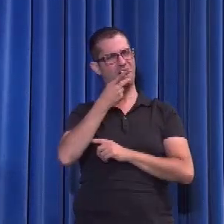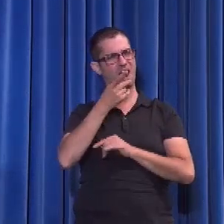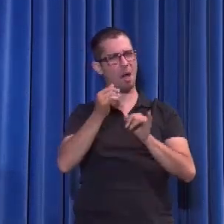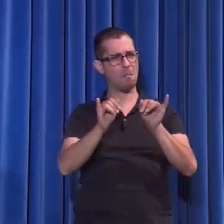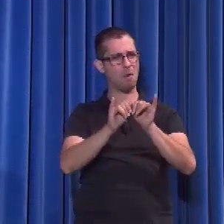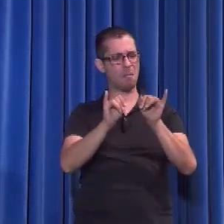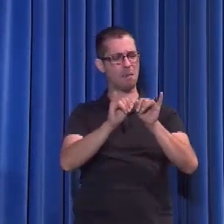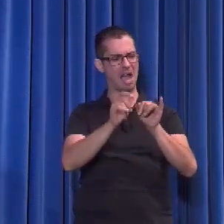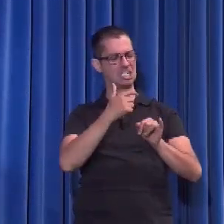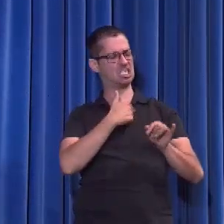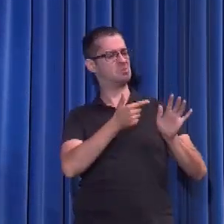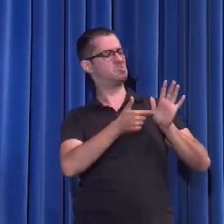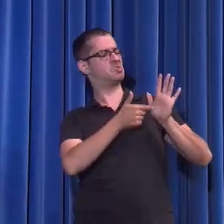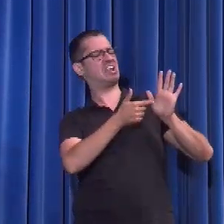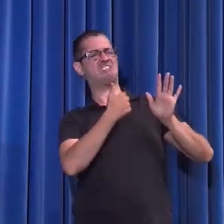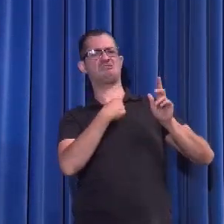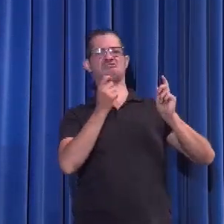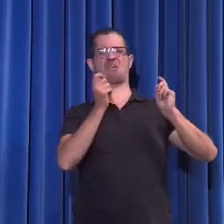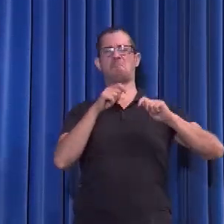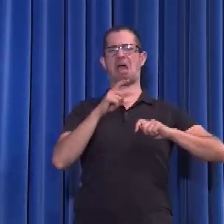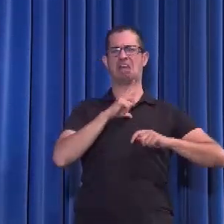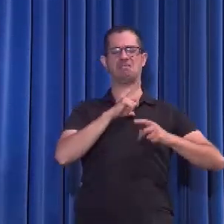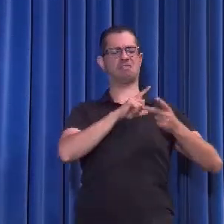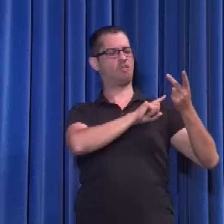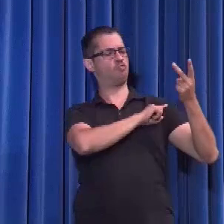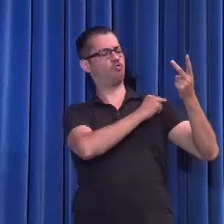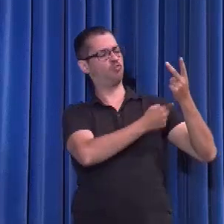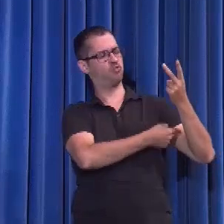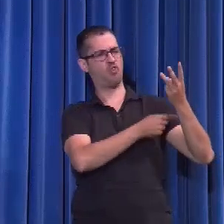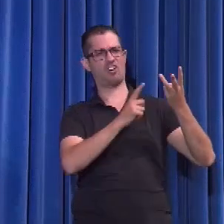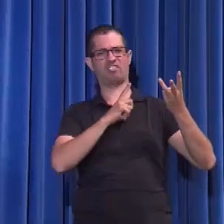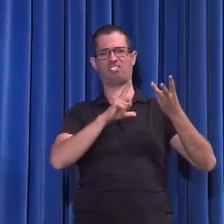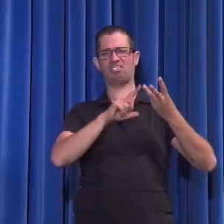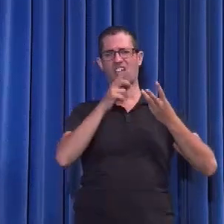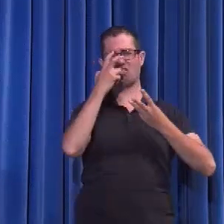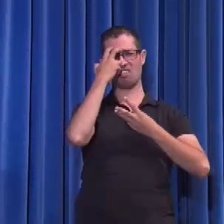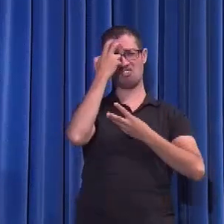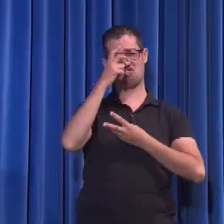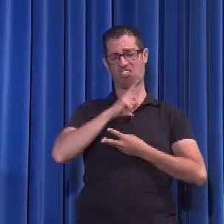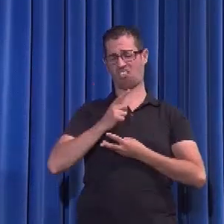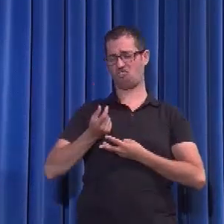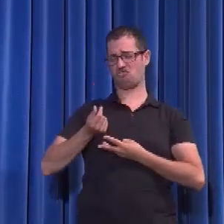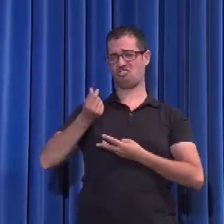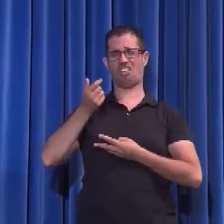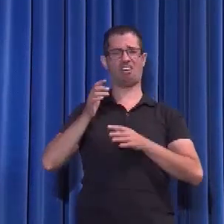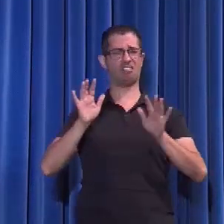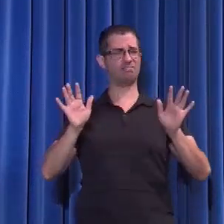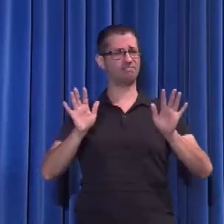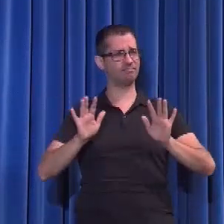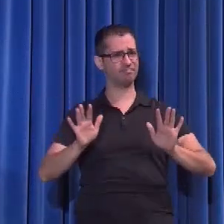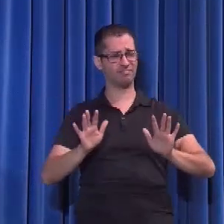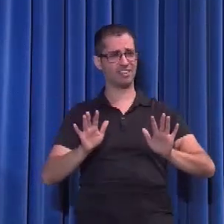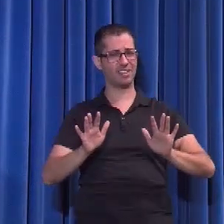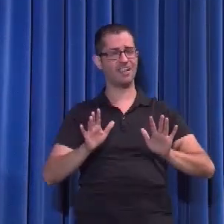no seu status, na sua capacidade. Glorie-se nisso, em conhecer ao Senhor e ser conhecido